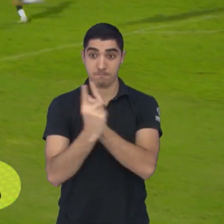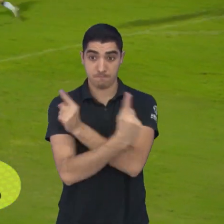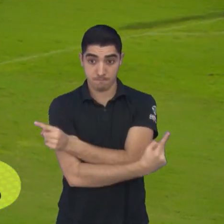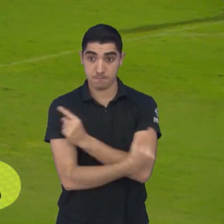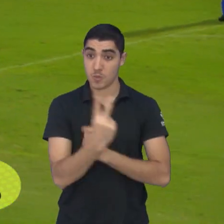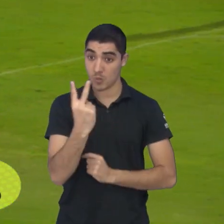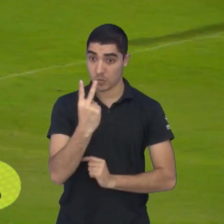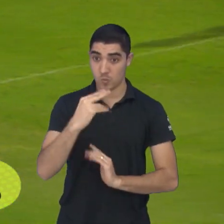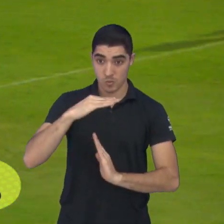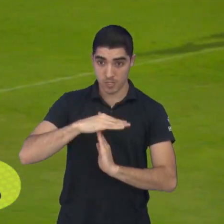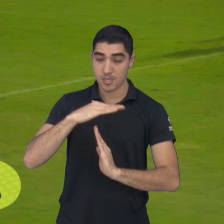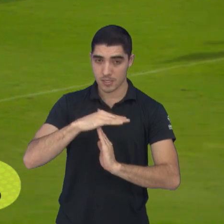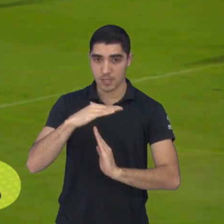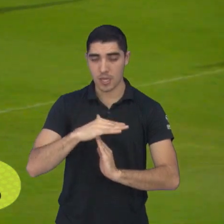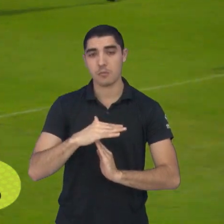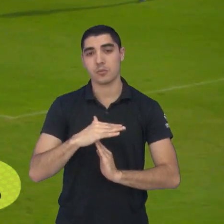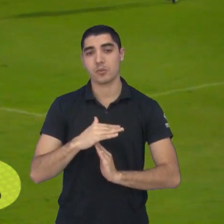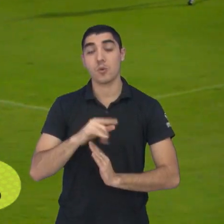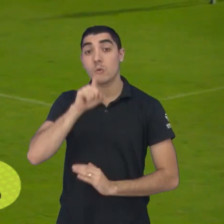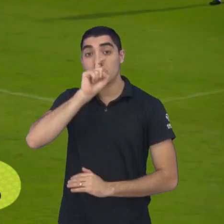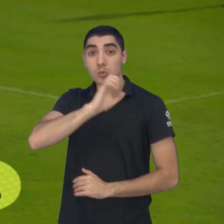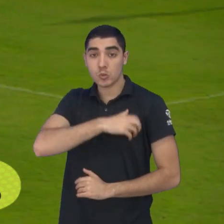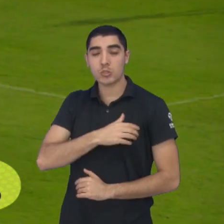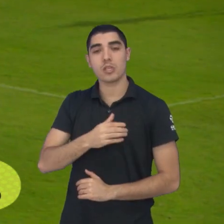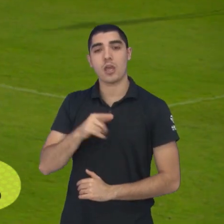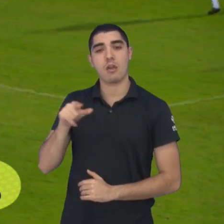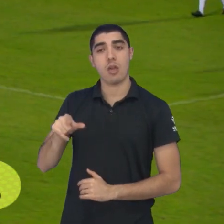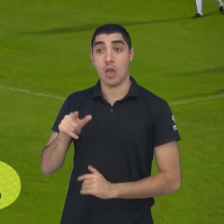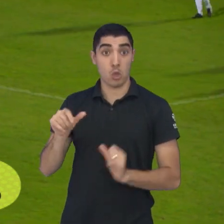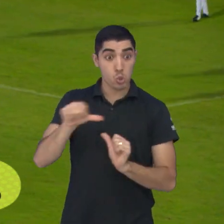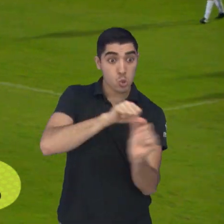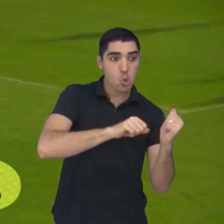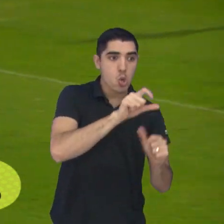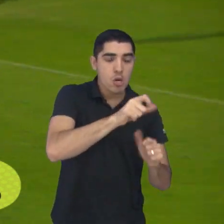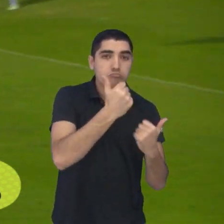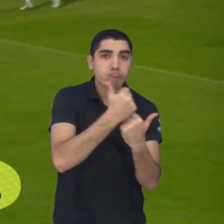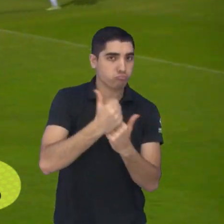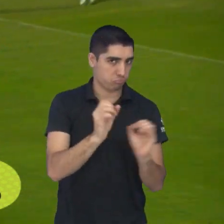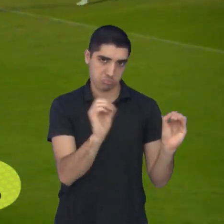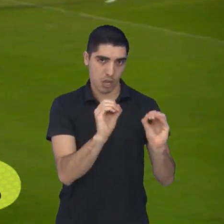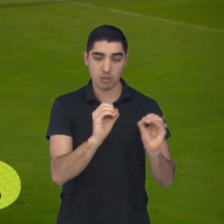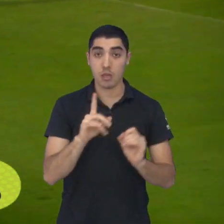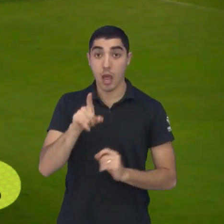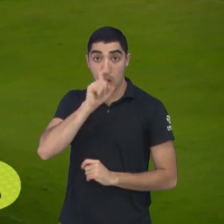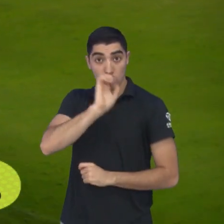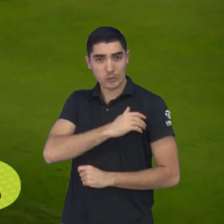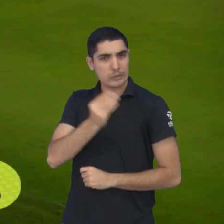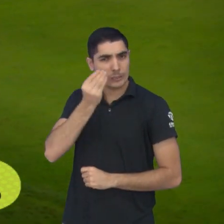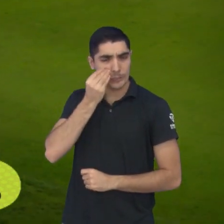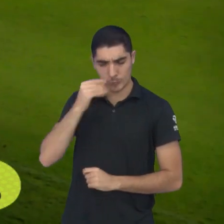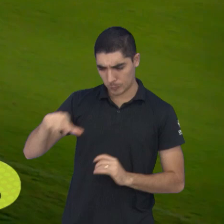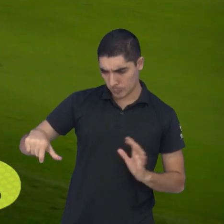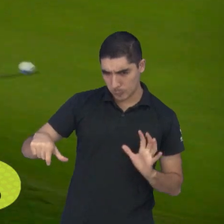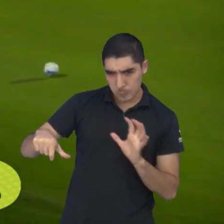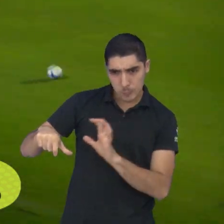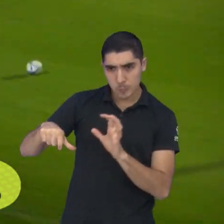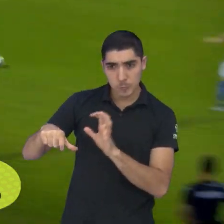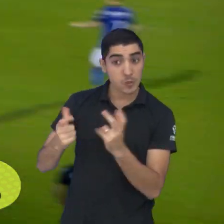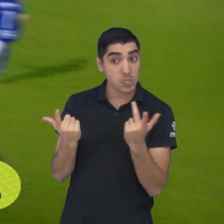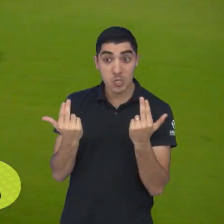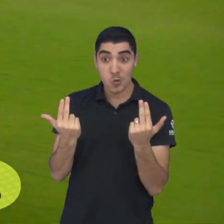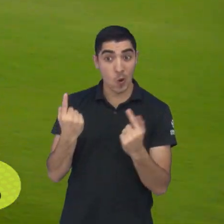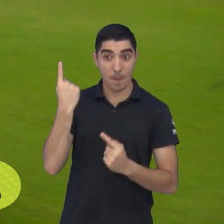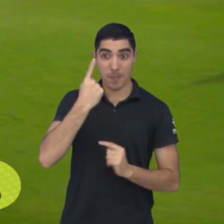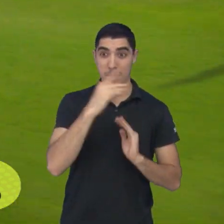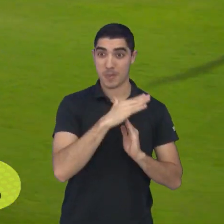Os times voltaram dos vestiários sem alterações. E assim como terminou a primeira etapa, o segundo tempo começou com